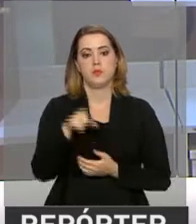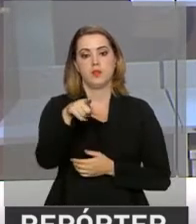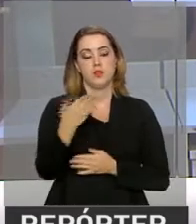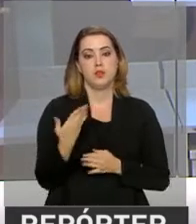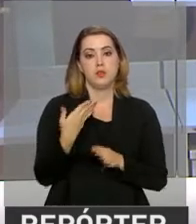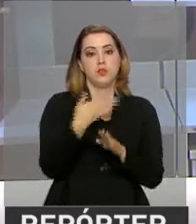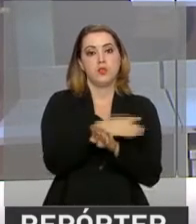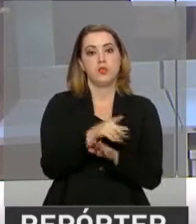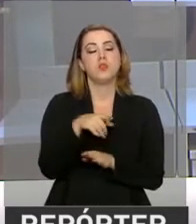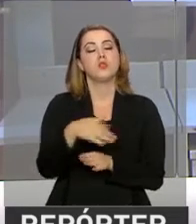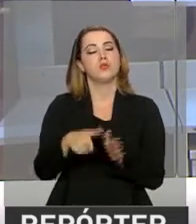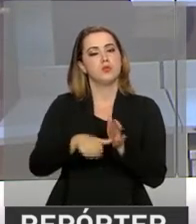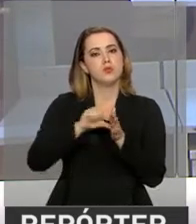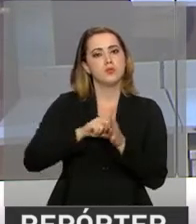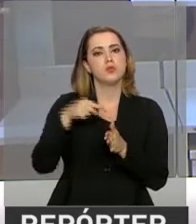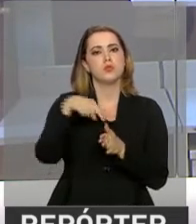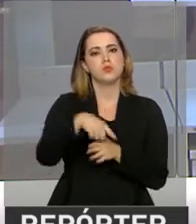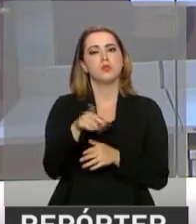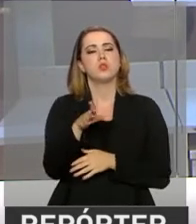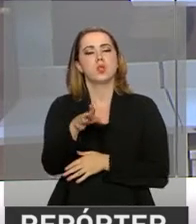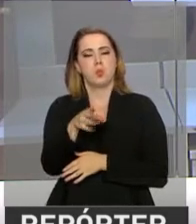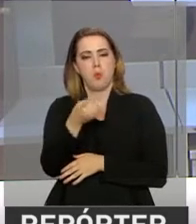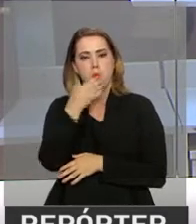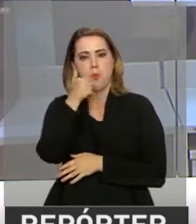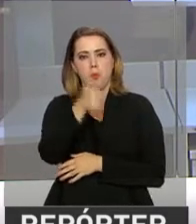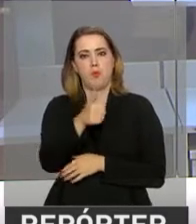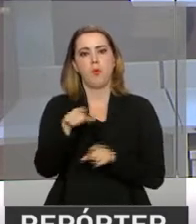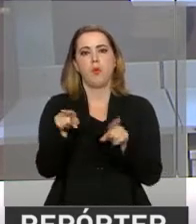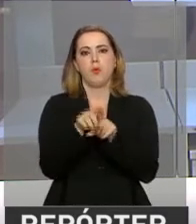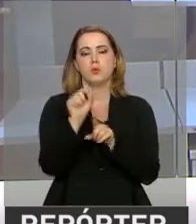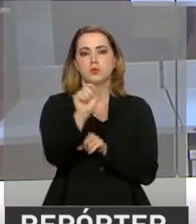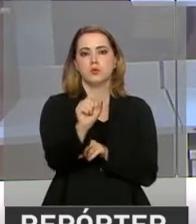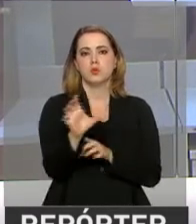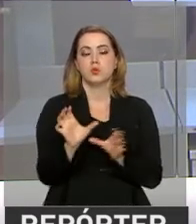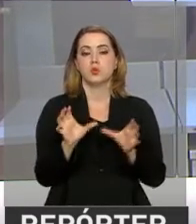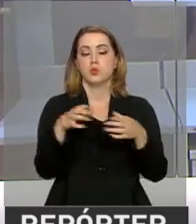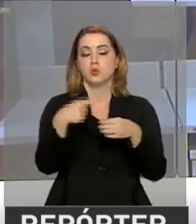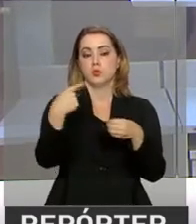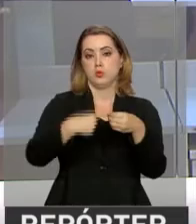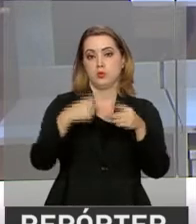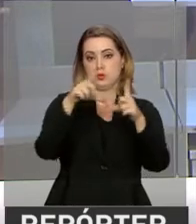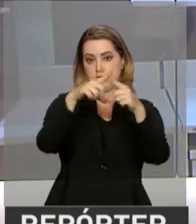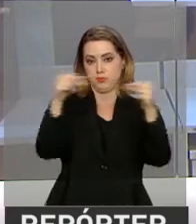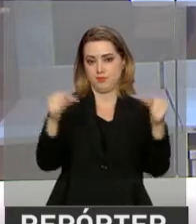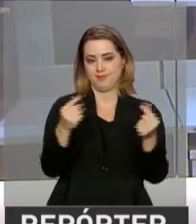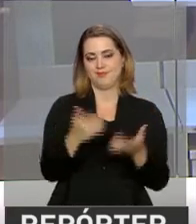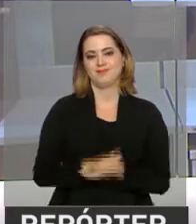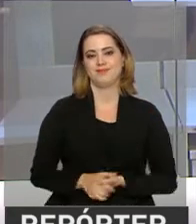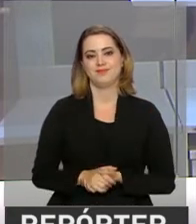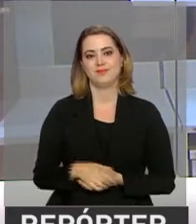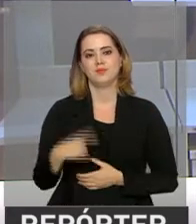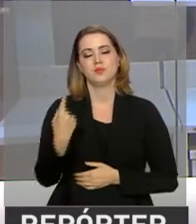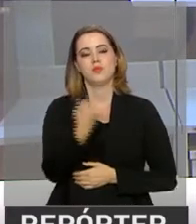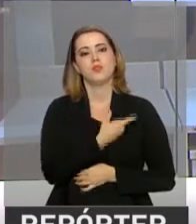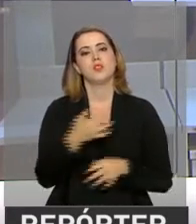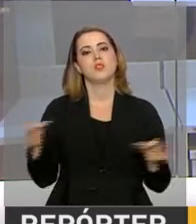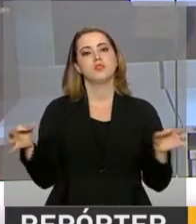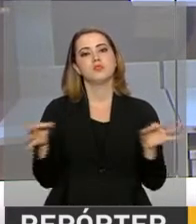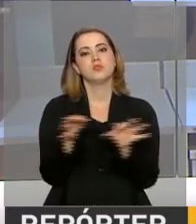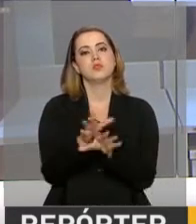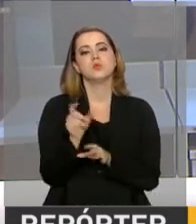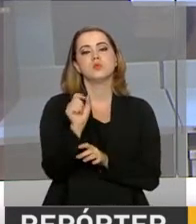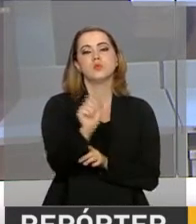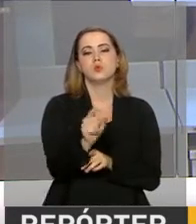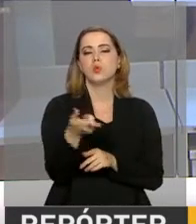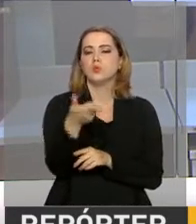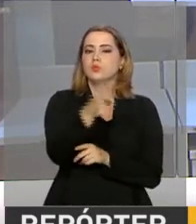para quem gosta do assunto e está aqui em Brasília, vale a pena, é lá no Centro de Convenções. Esta edição do Repórter NBR fica por aqui.